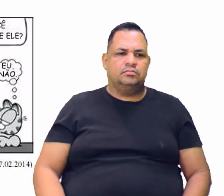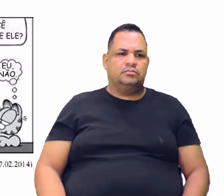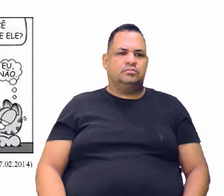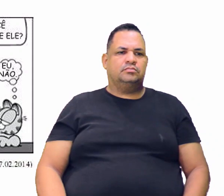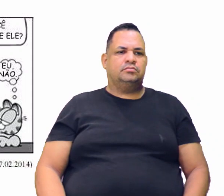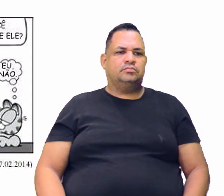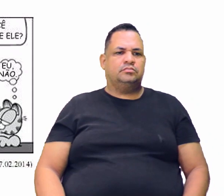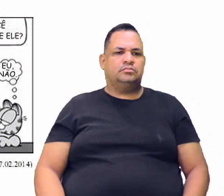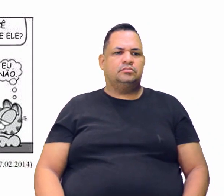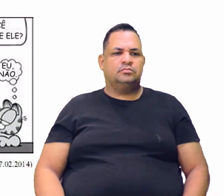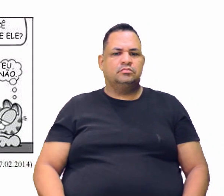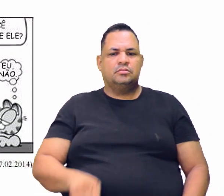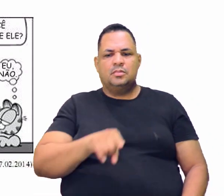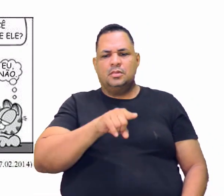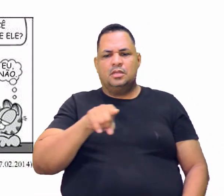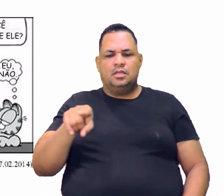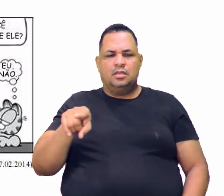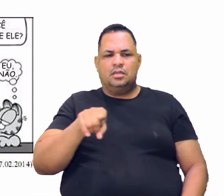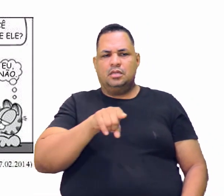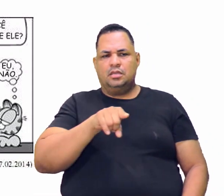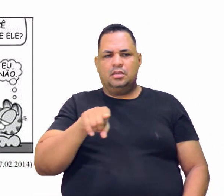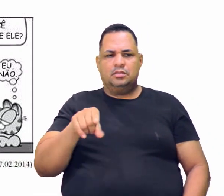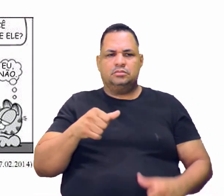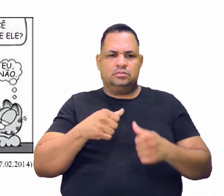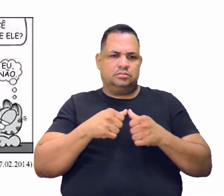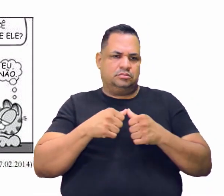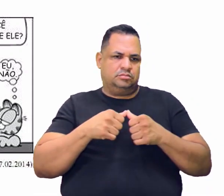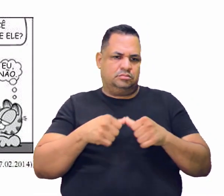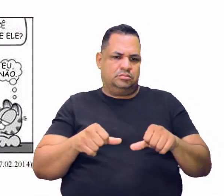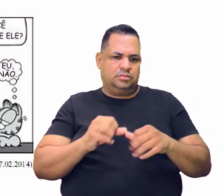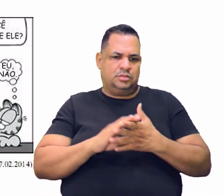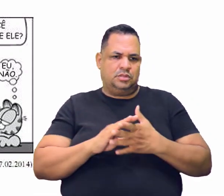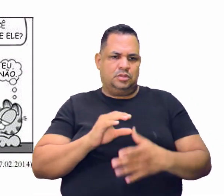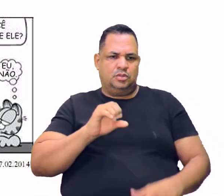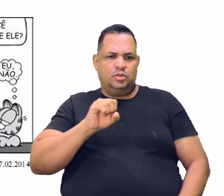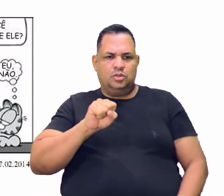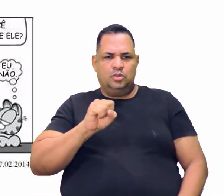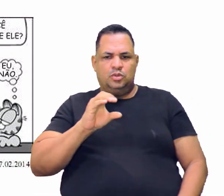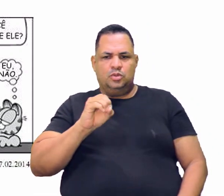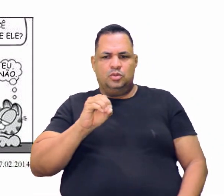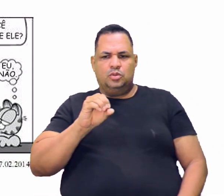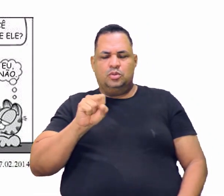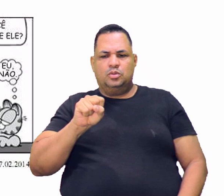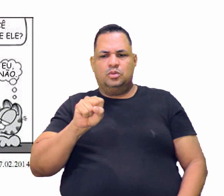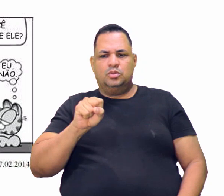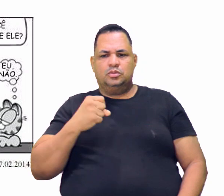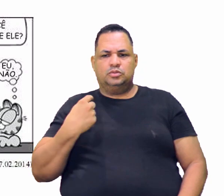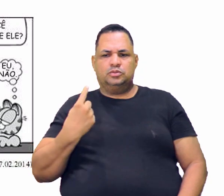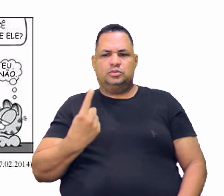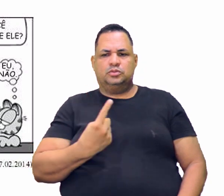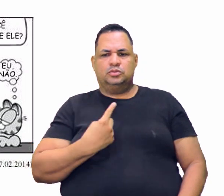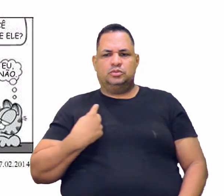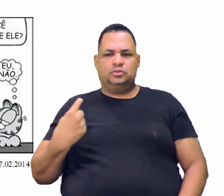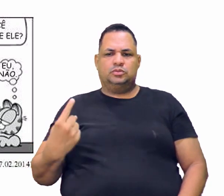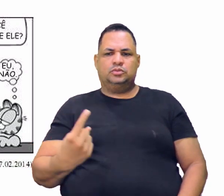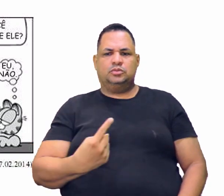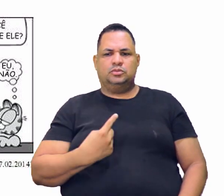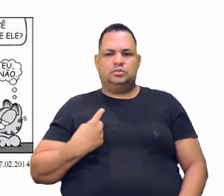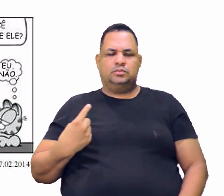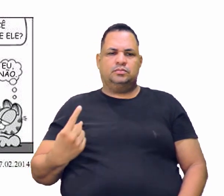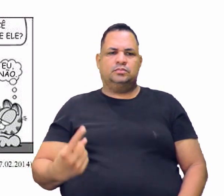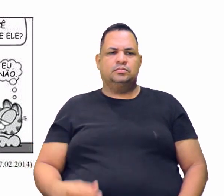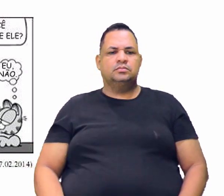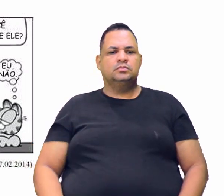Eles ficaram sós. Ó, vamos trocar esses sós. Será que é por somente ou